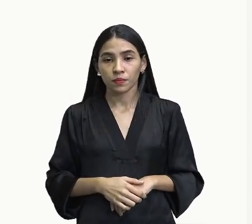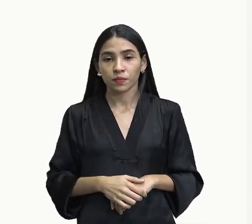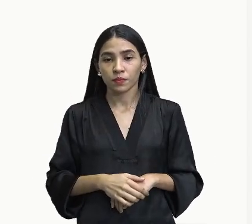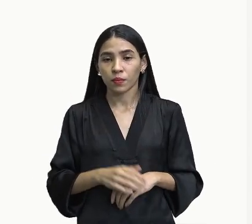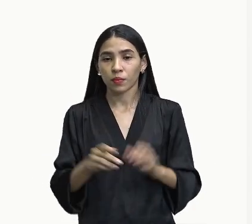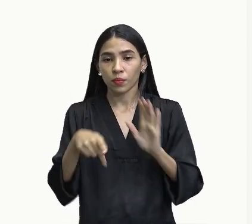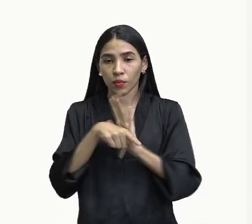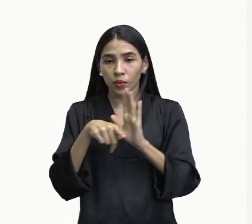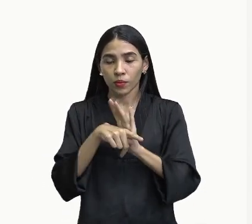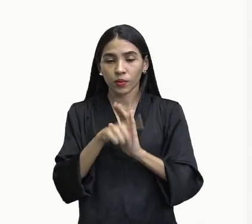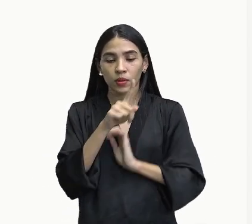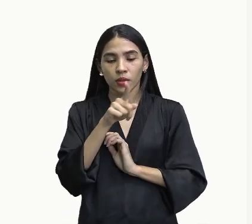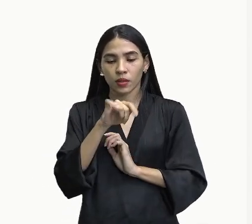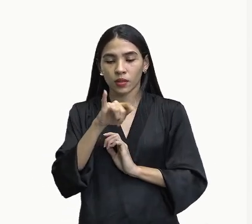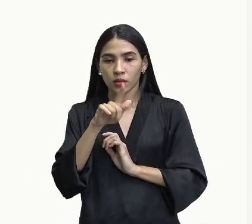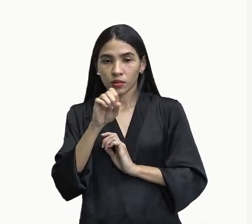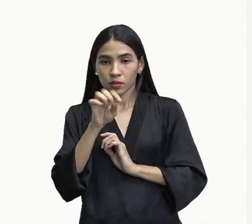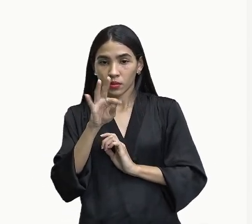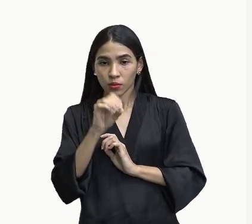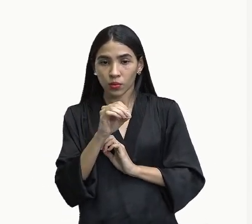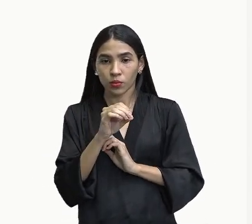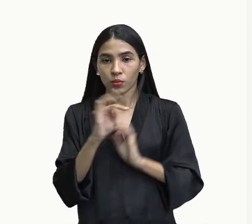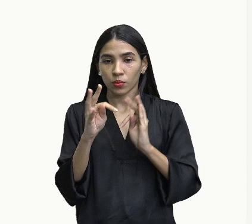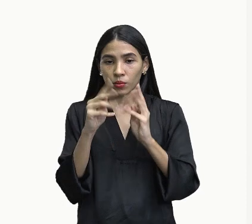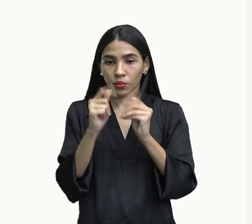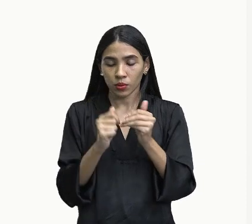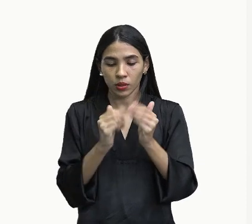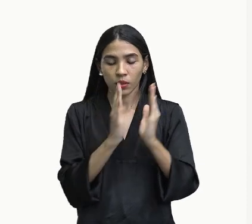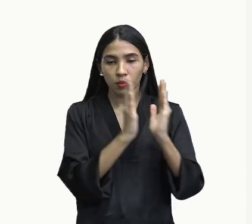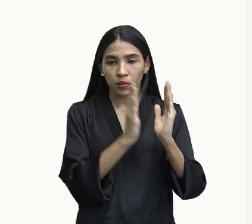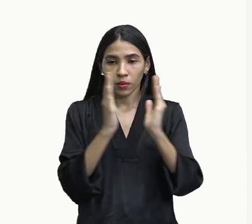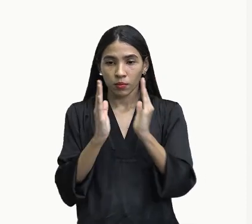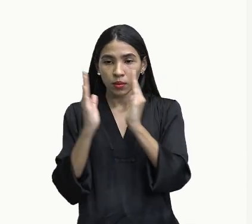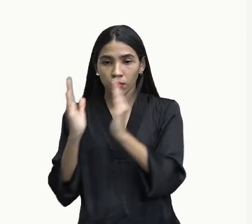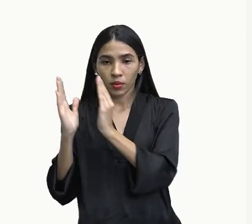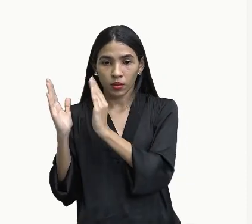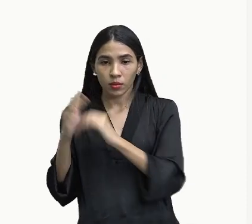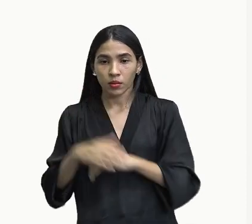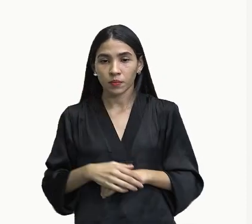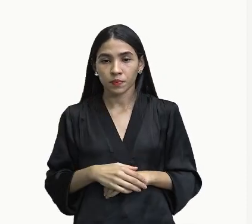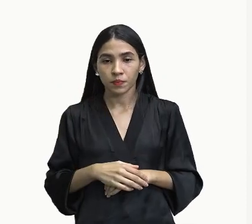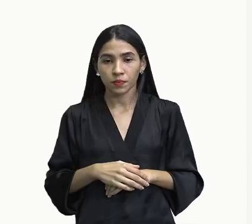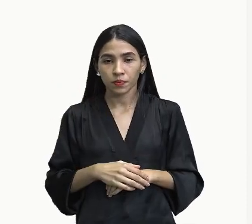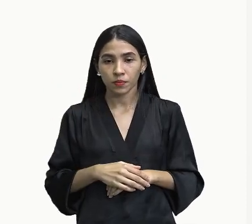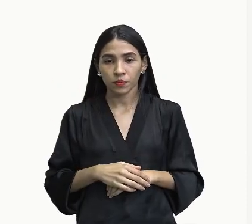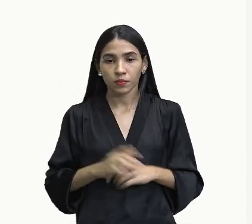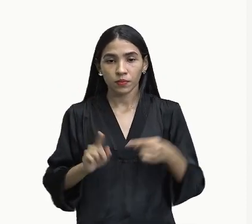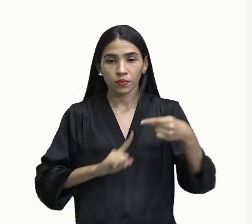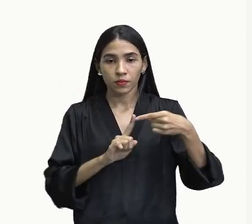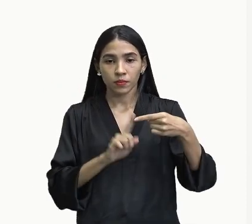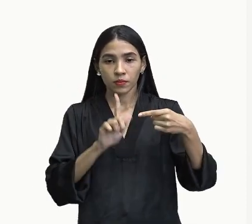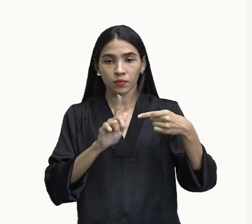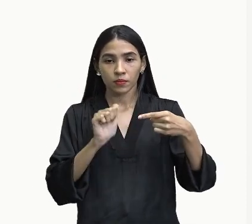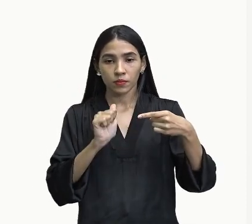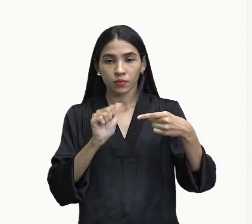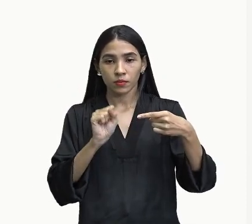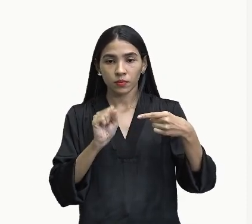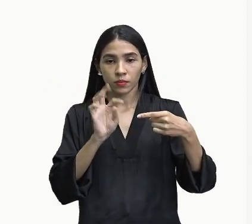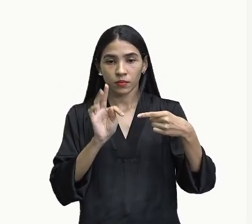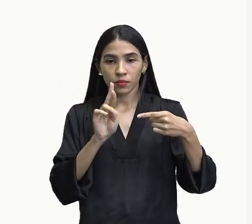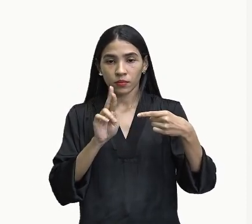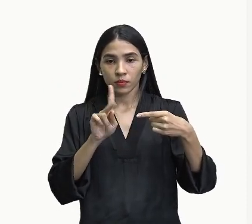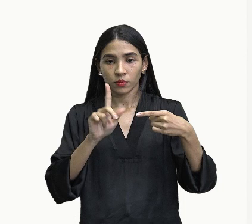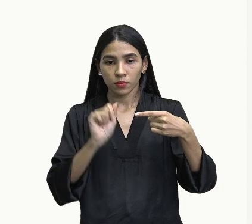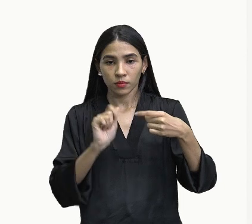embrionária, olha só, com todas as fases iniciais de blástula, gástrula, até chegar à plânula, que é